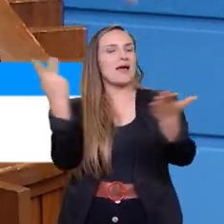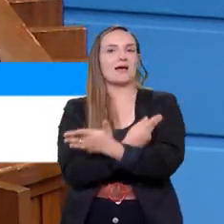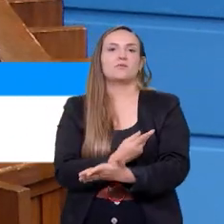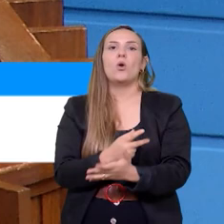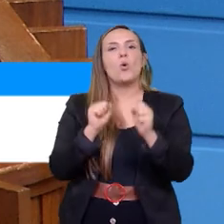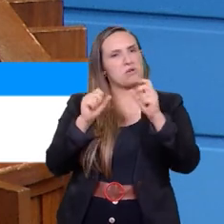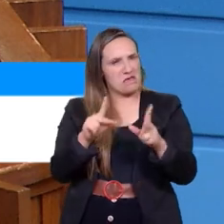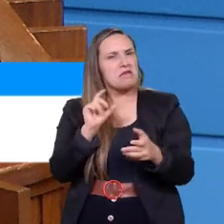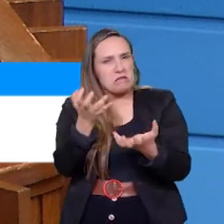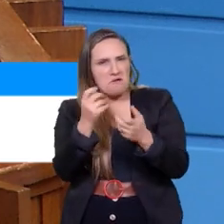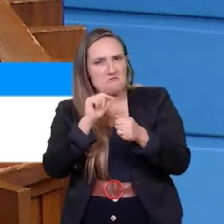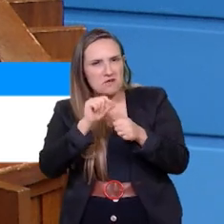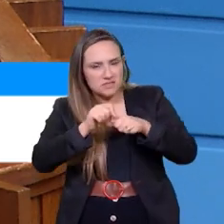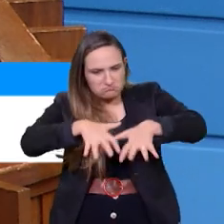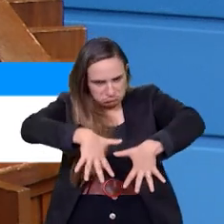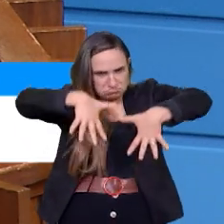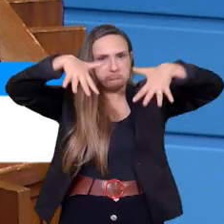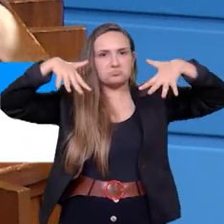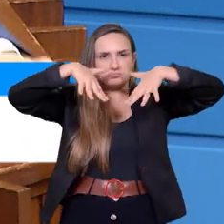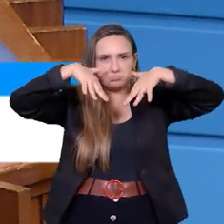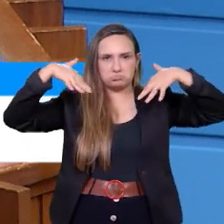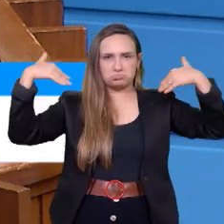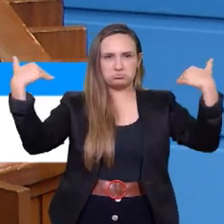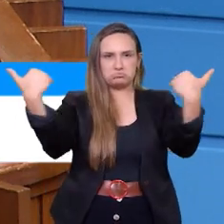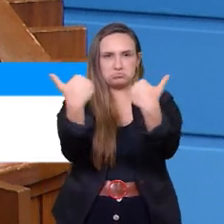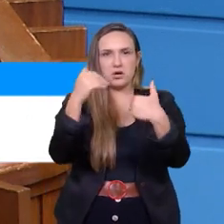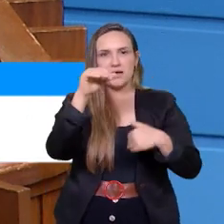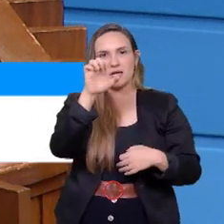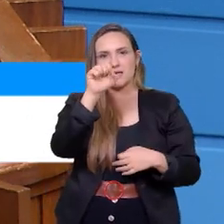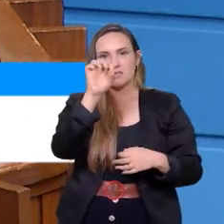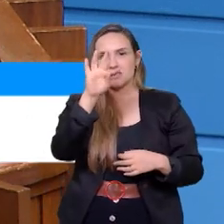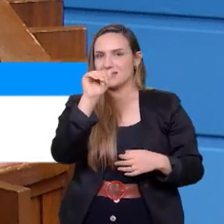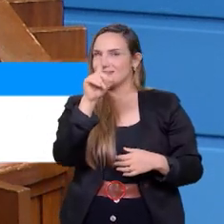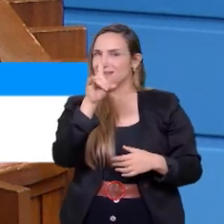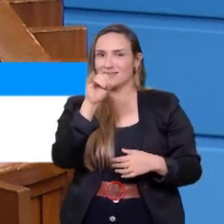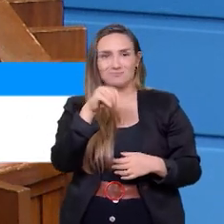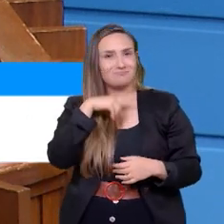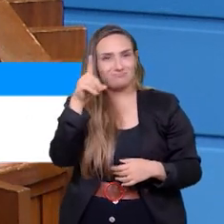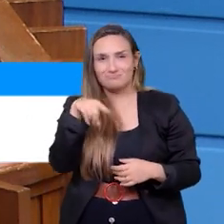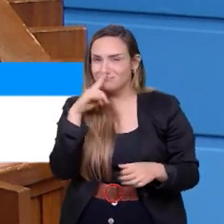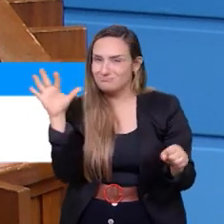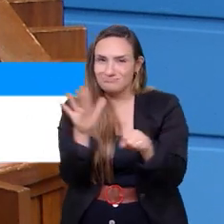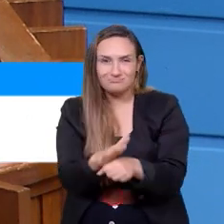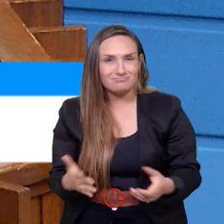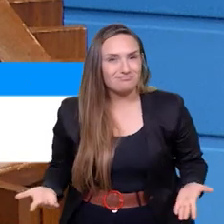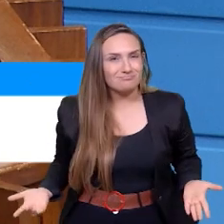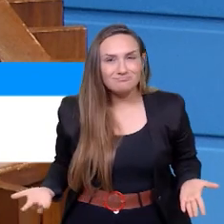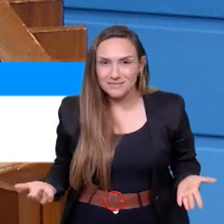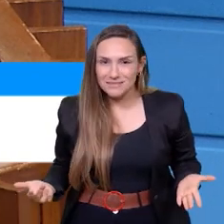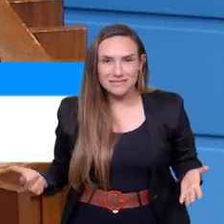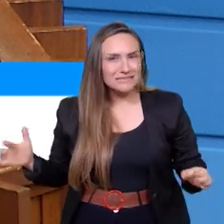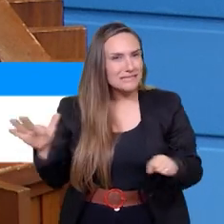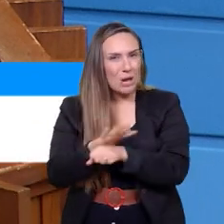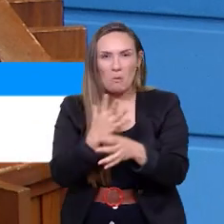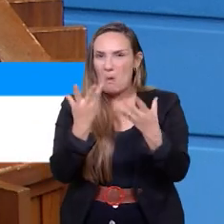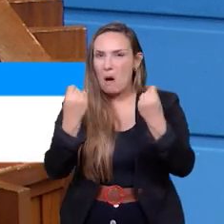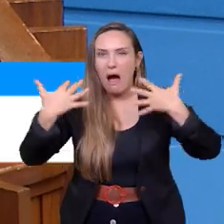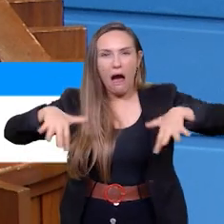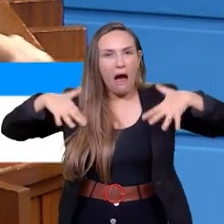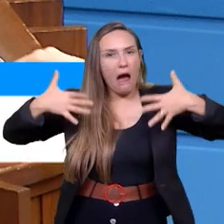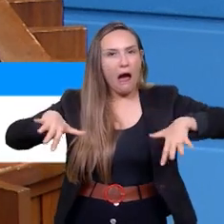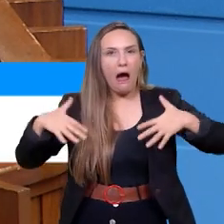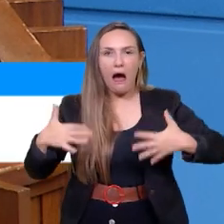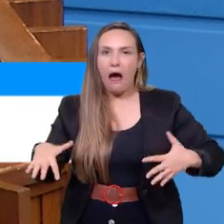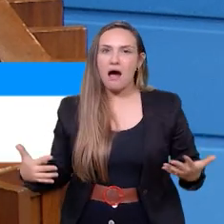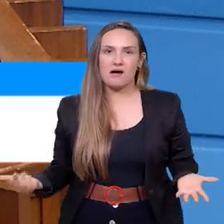talvez no nosso estádio aqui no morenão não caiba as pessoas que estão se manifestando em frente